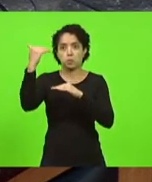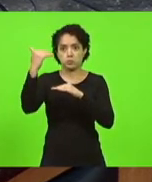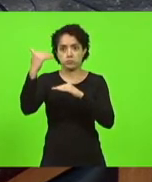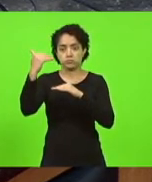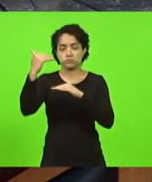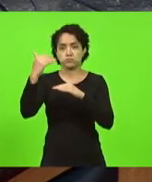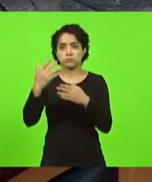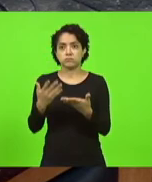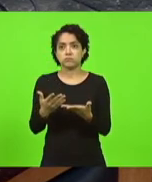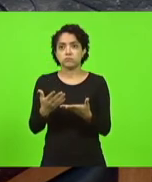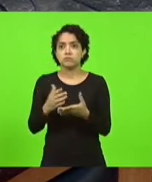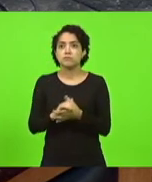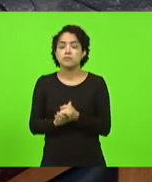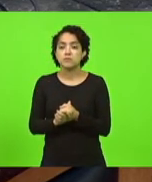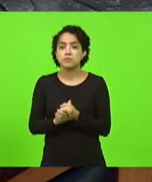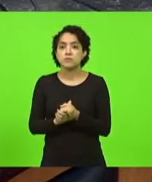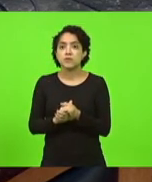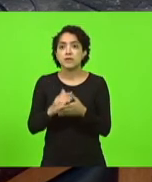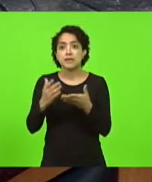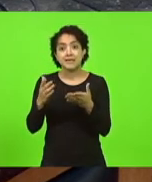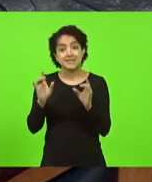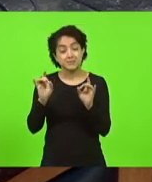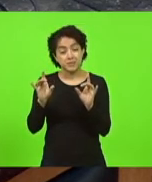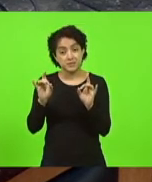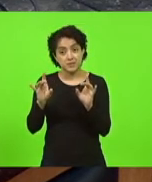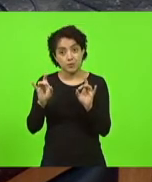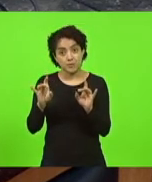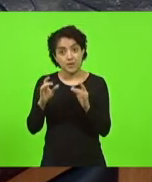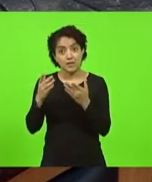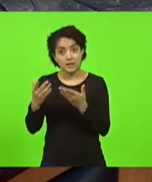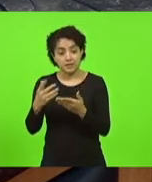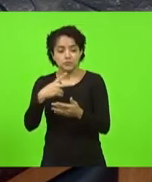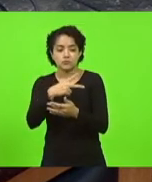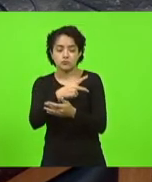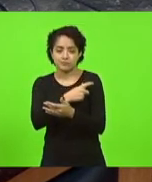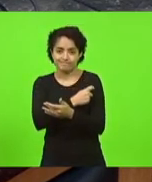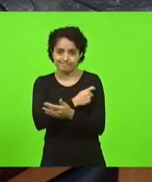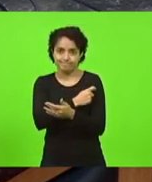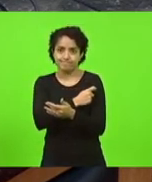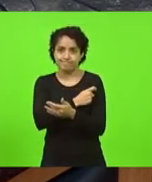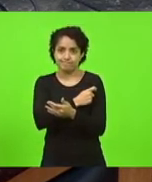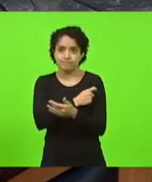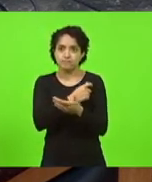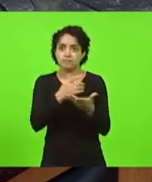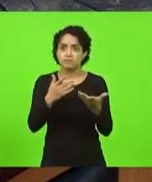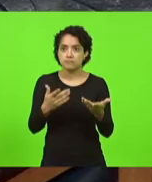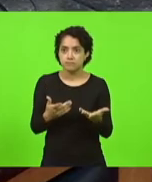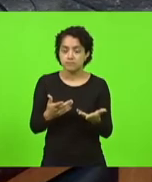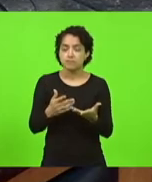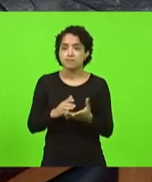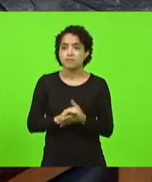egoístas, especialmente quando se trata de vacinação, que demanda adesão de